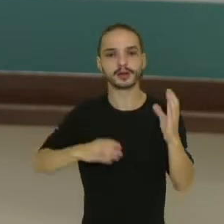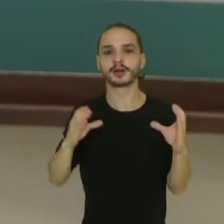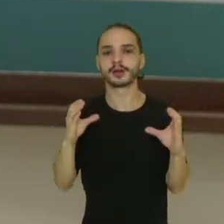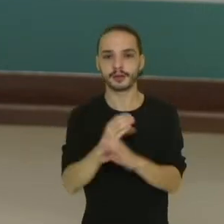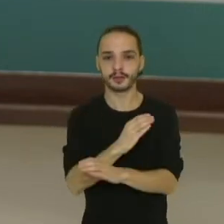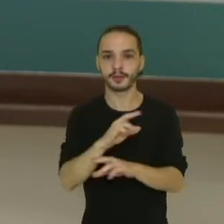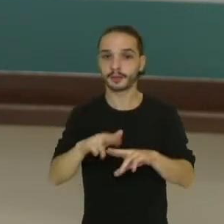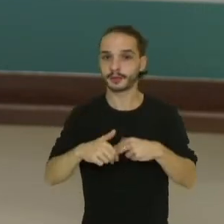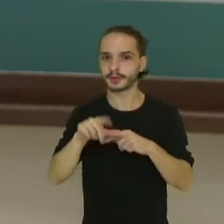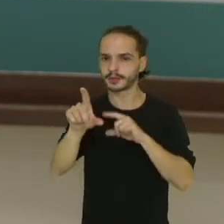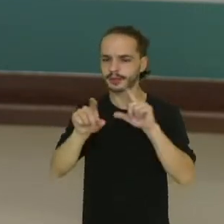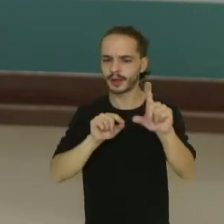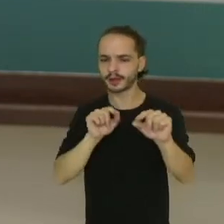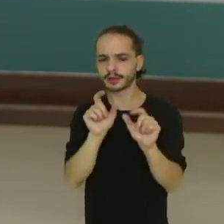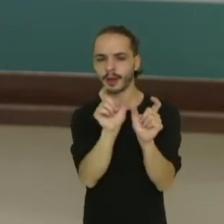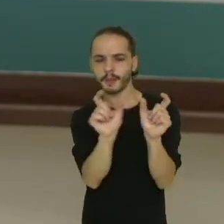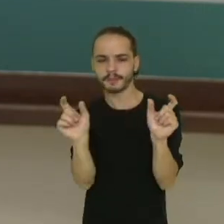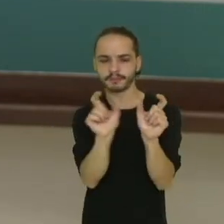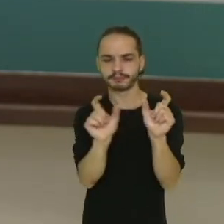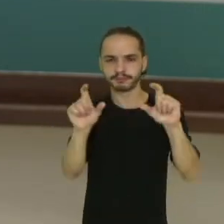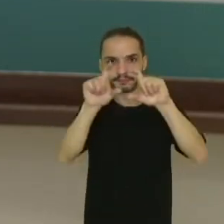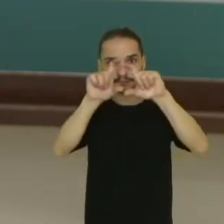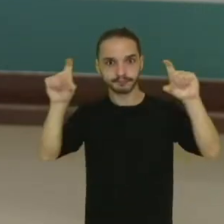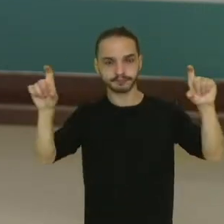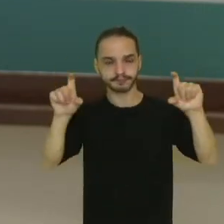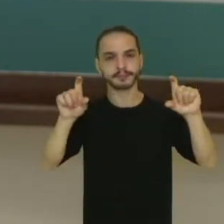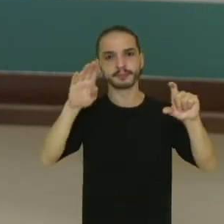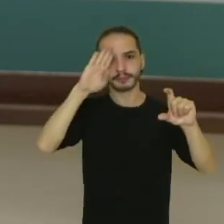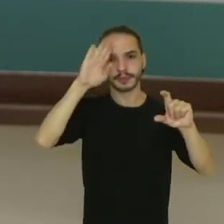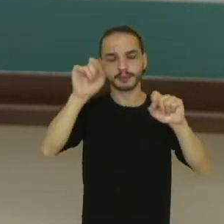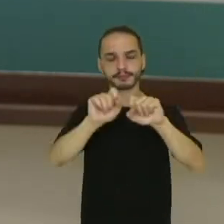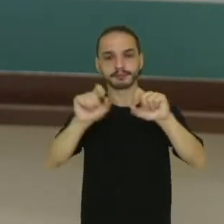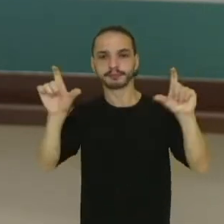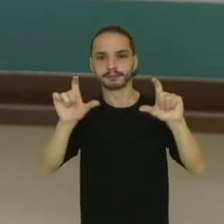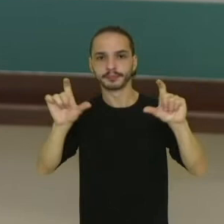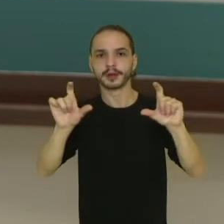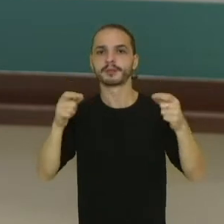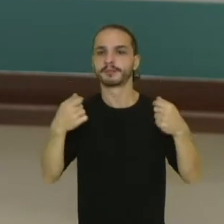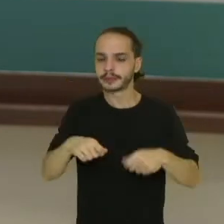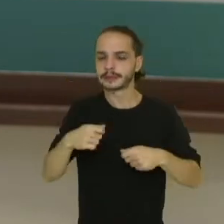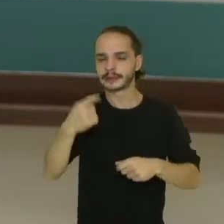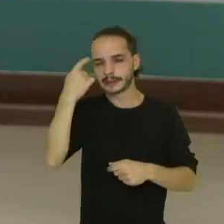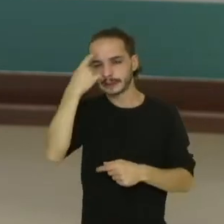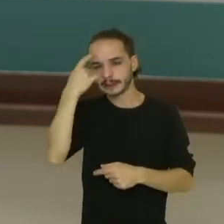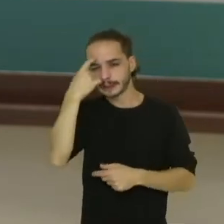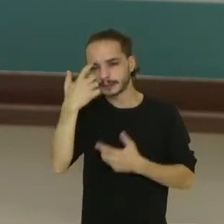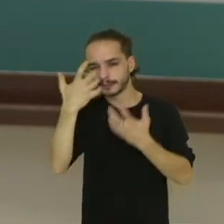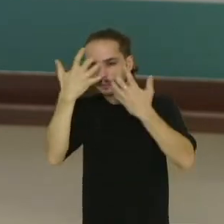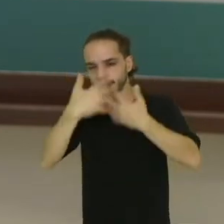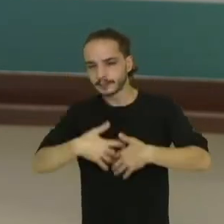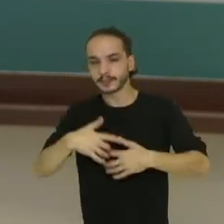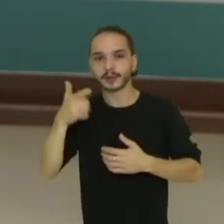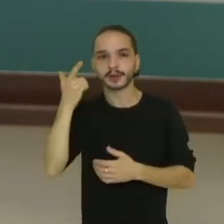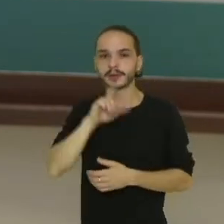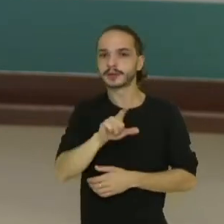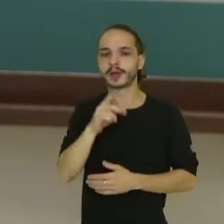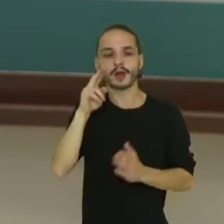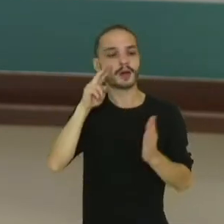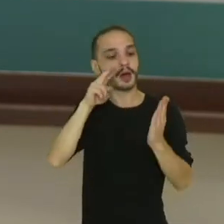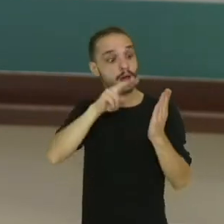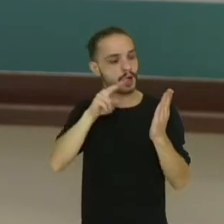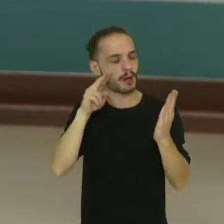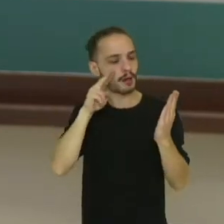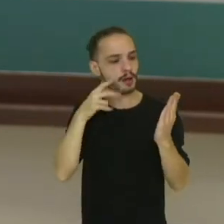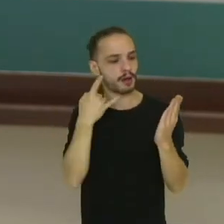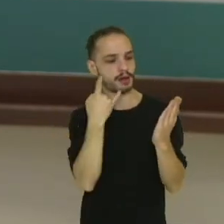para compor esse título, que vai ser a nossa manchete, tem que ser bem pensadas no sentido de sensibilizar o leitor, né,